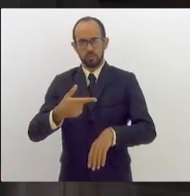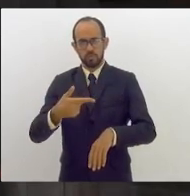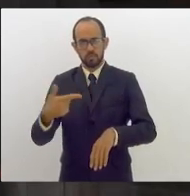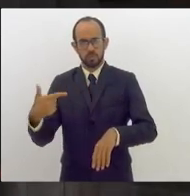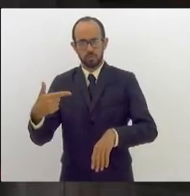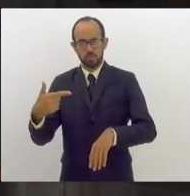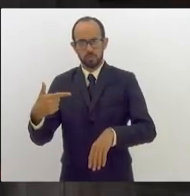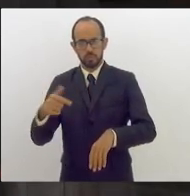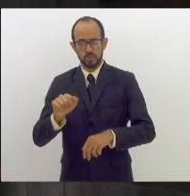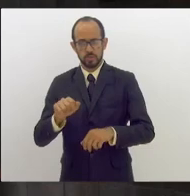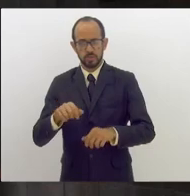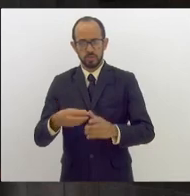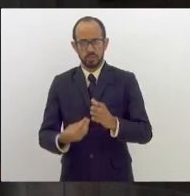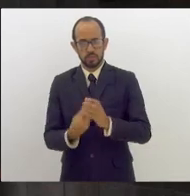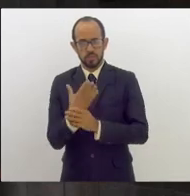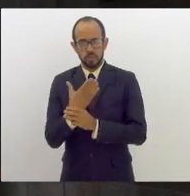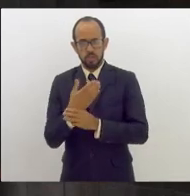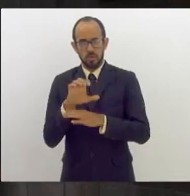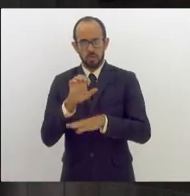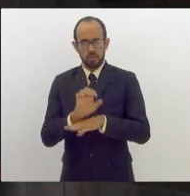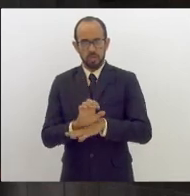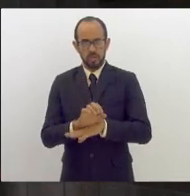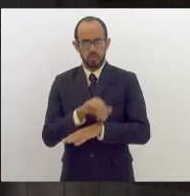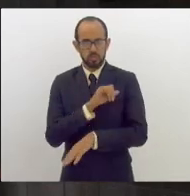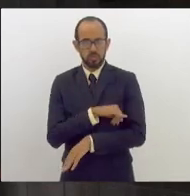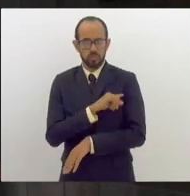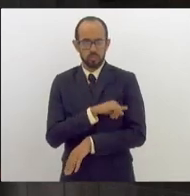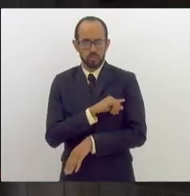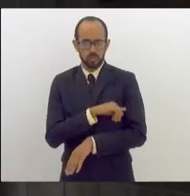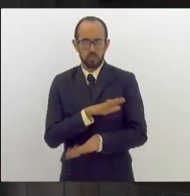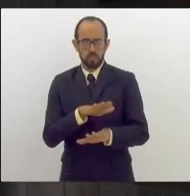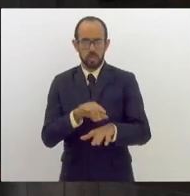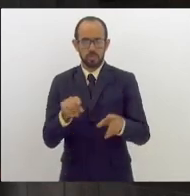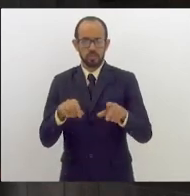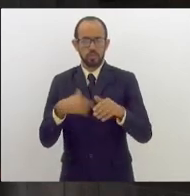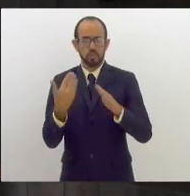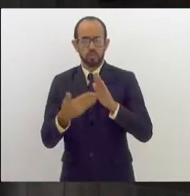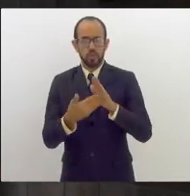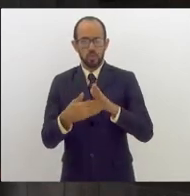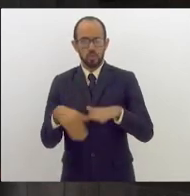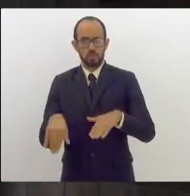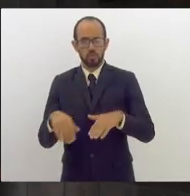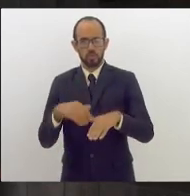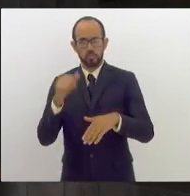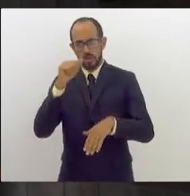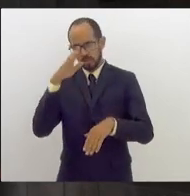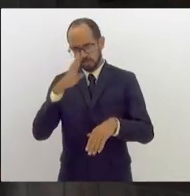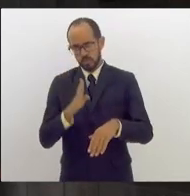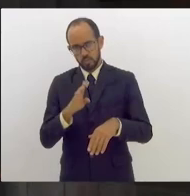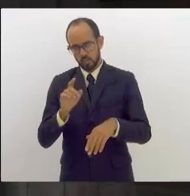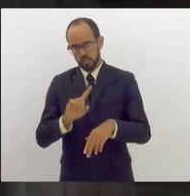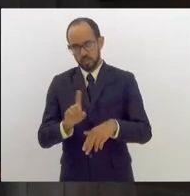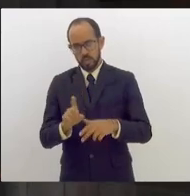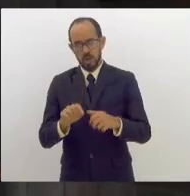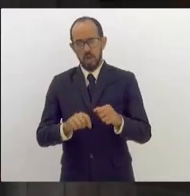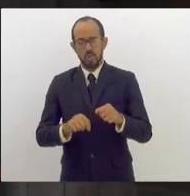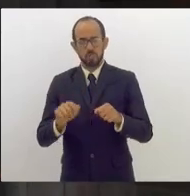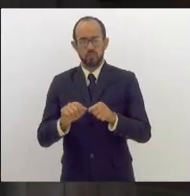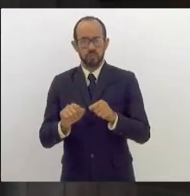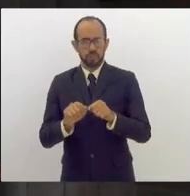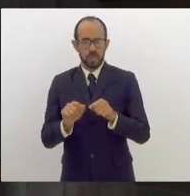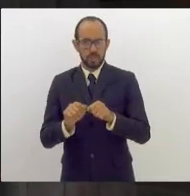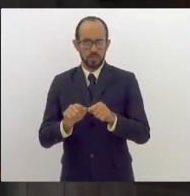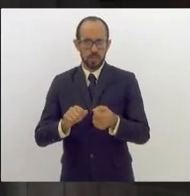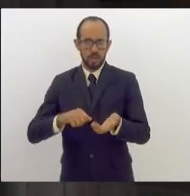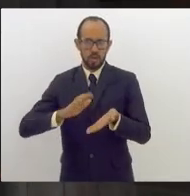definiu que não só no estado do Rio de Janeiro mas como em toda a Federação não fosse mais possível a